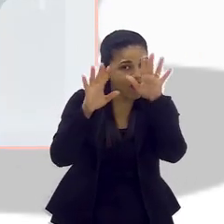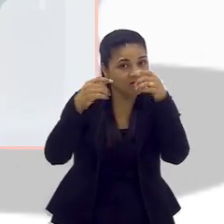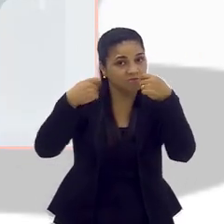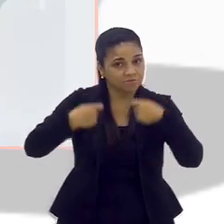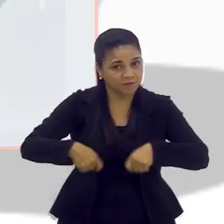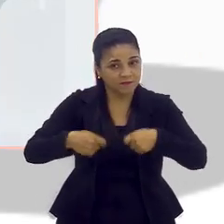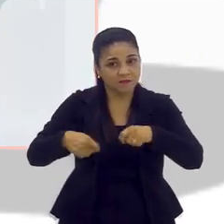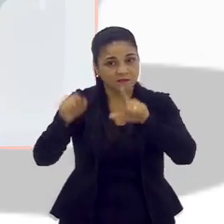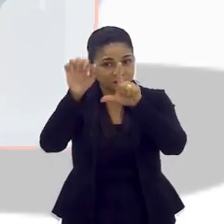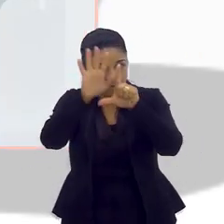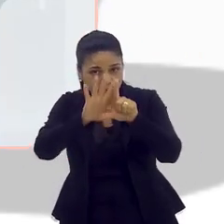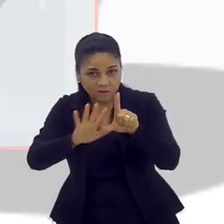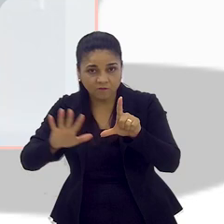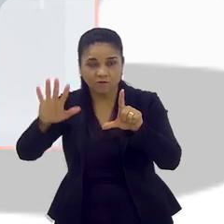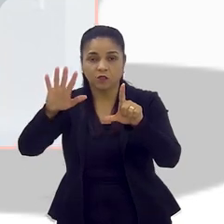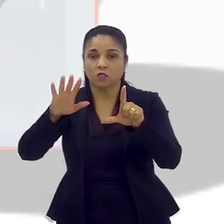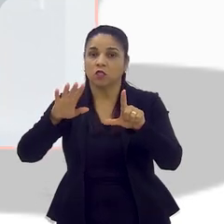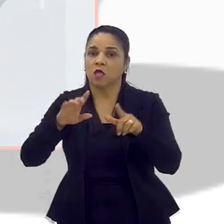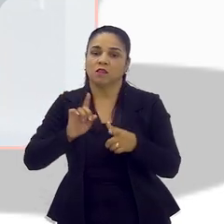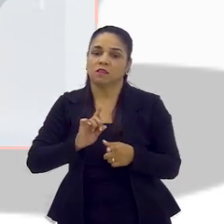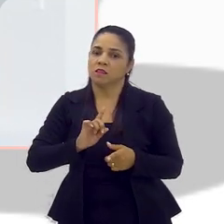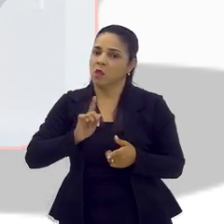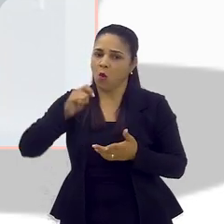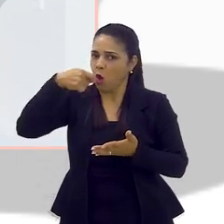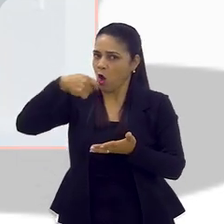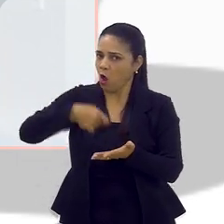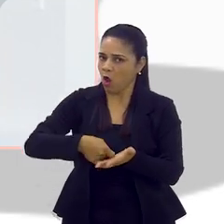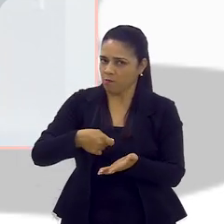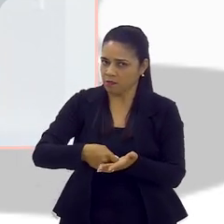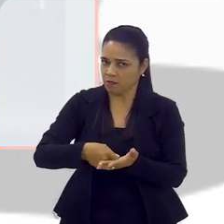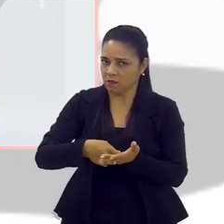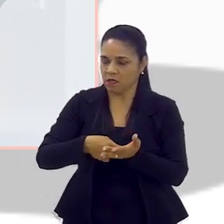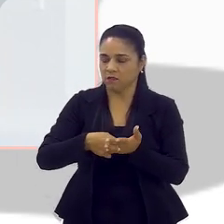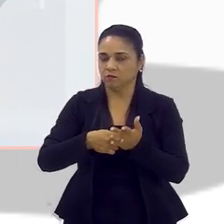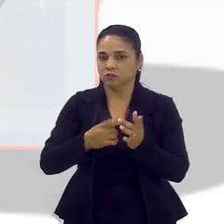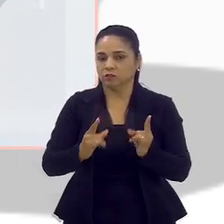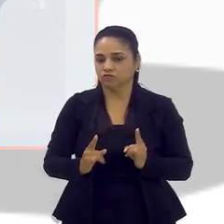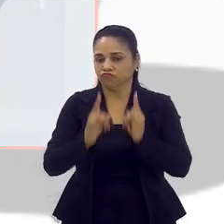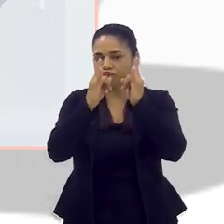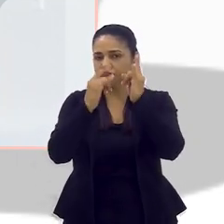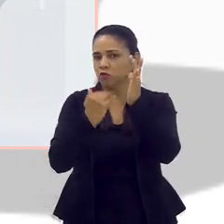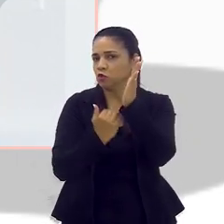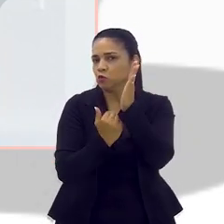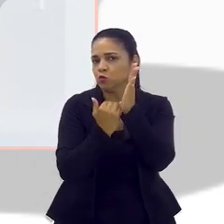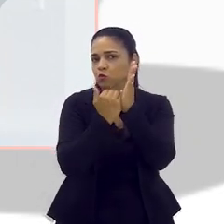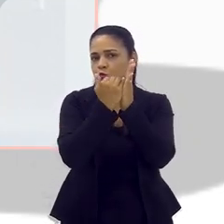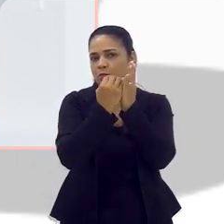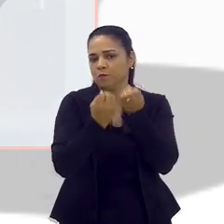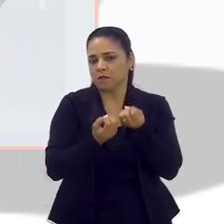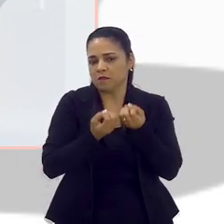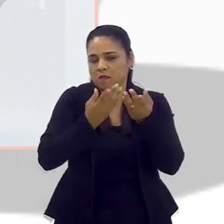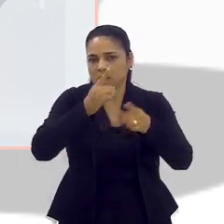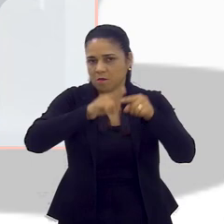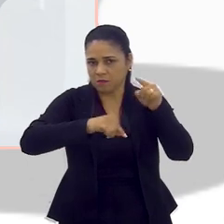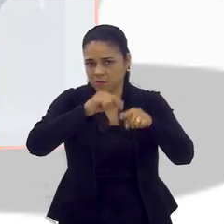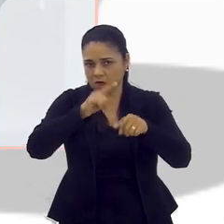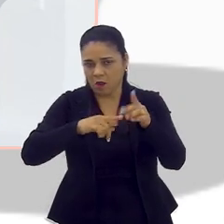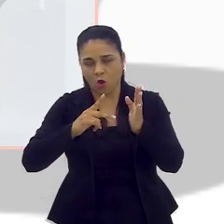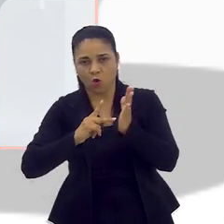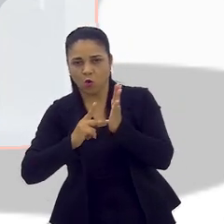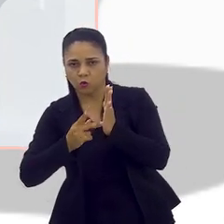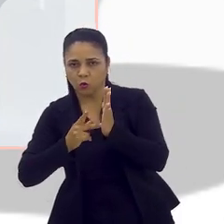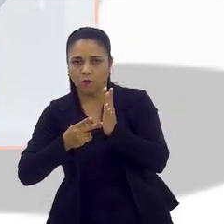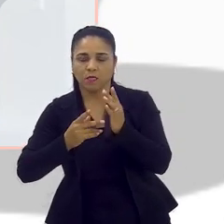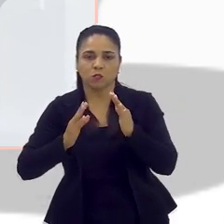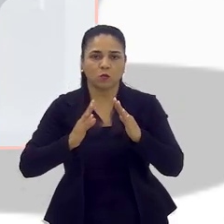bem claro isso nas plataformas, né? Dessa não obrigatoriedade de subir, né? Até os apartamentos, ou no caso de condomínios